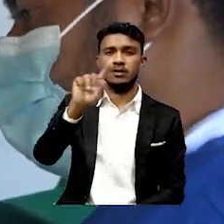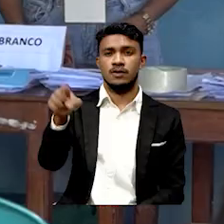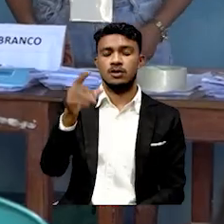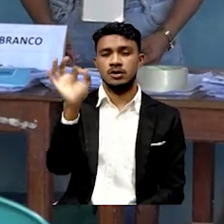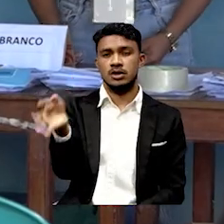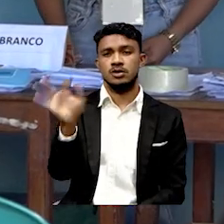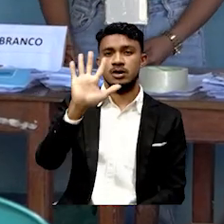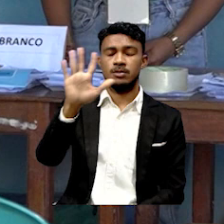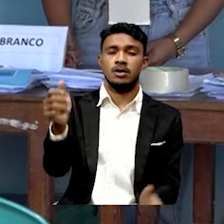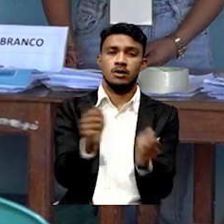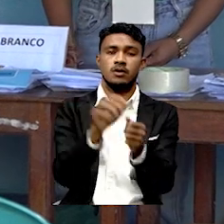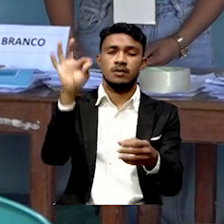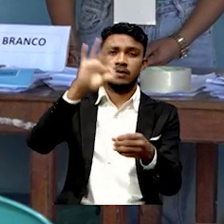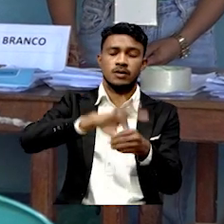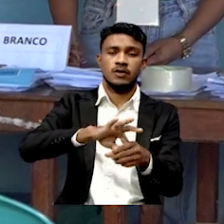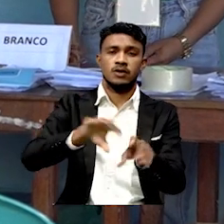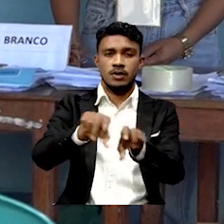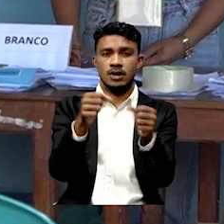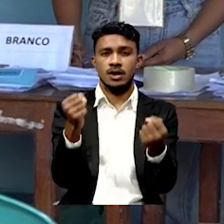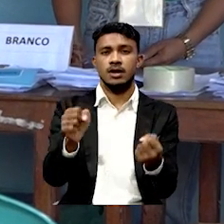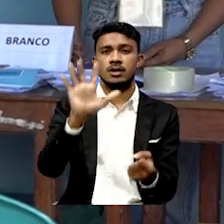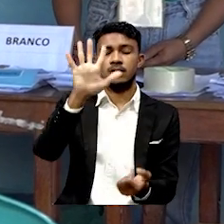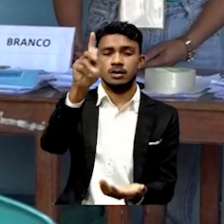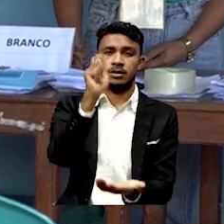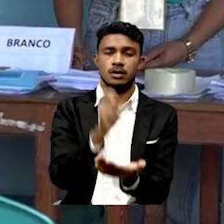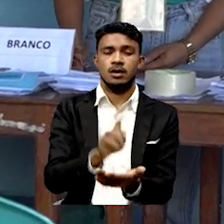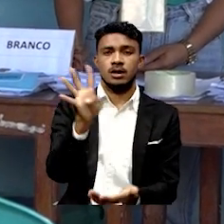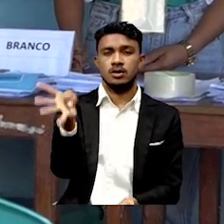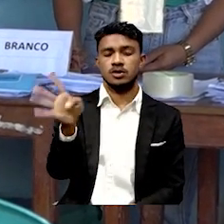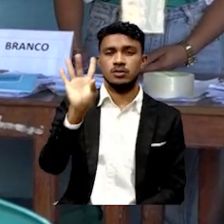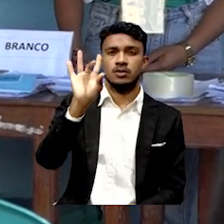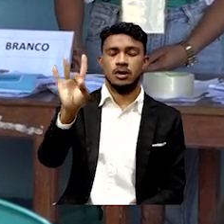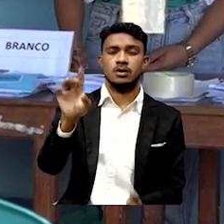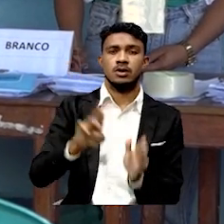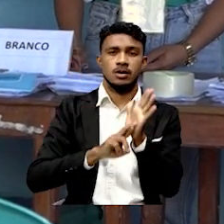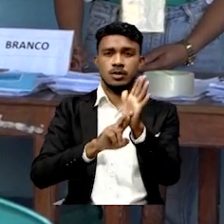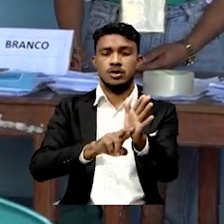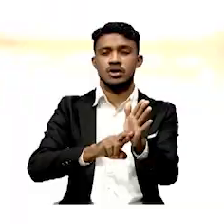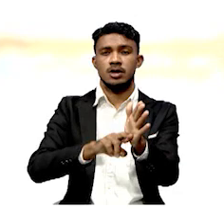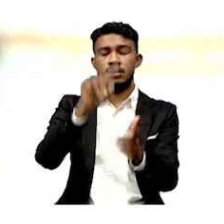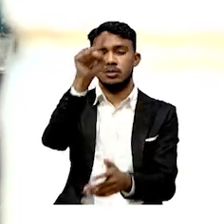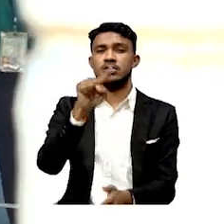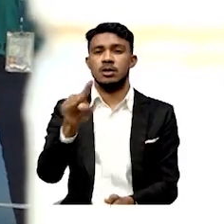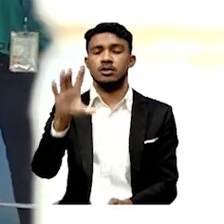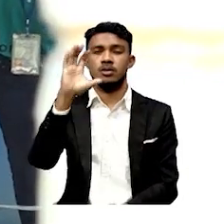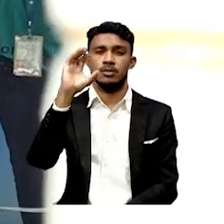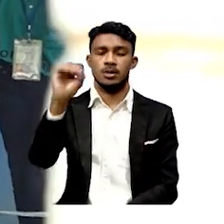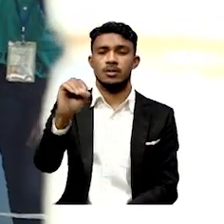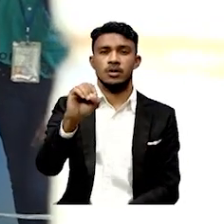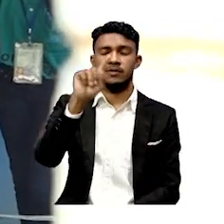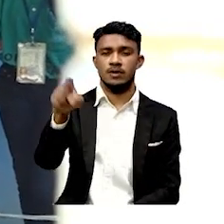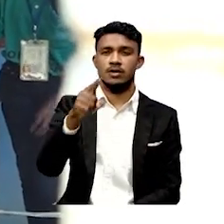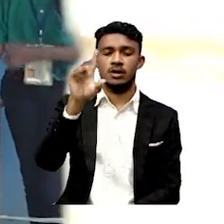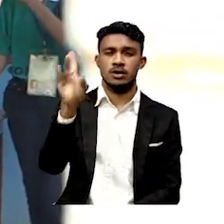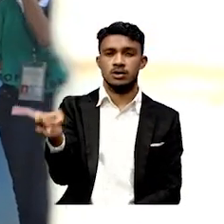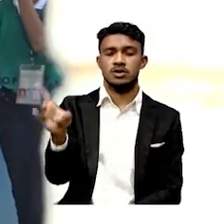lima, ho voto nulu rihun lima hat nulu resin walu, representa porcento mamuk, virgula hitu nulu resin walu,